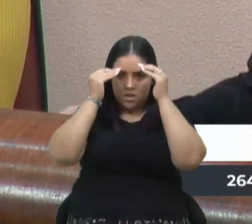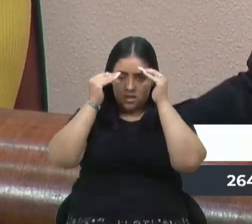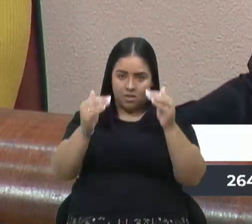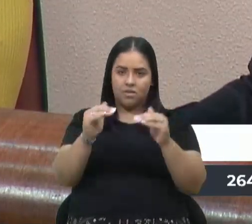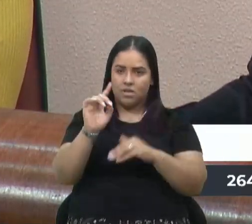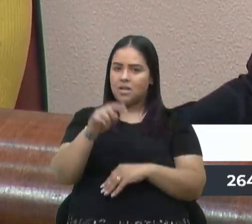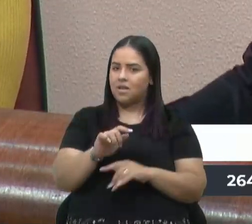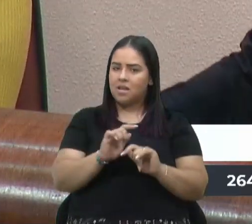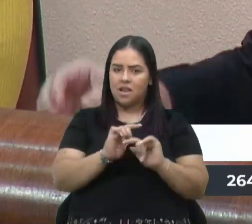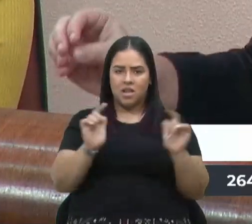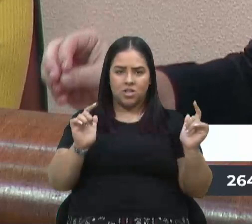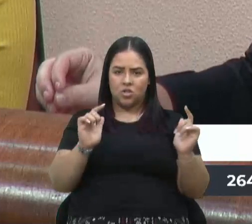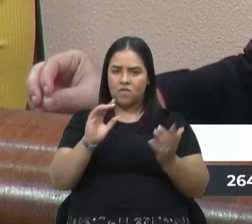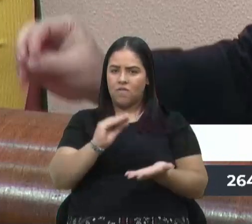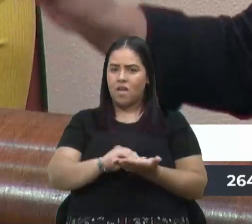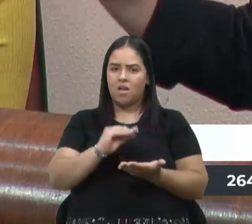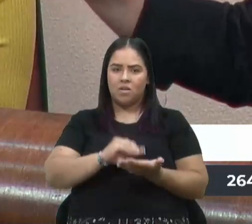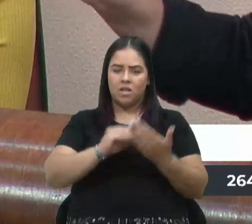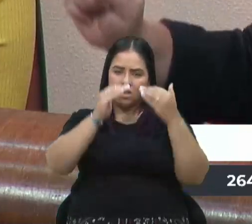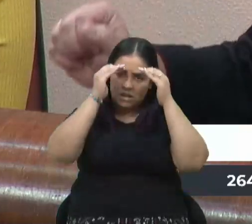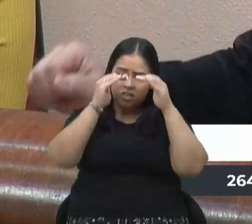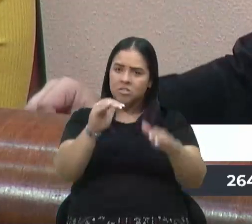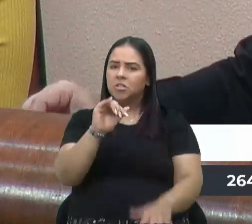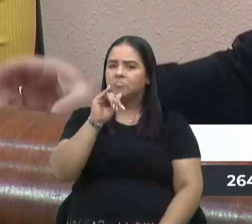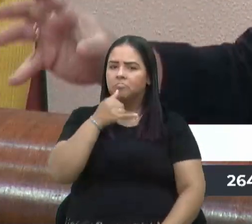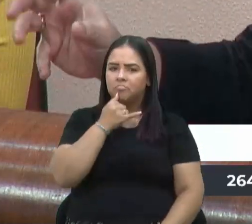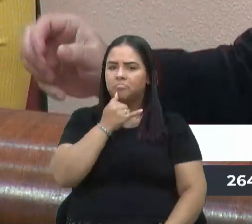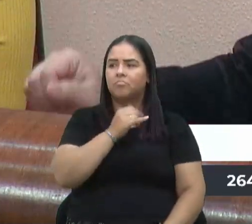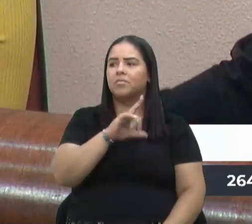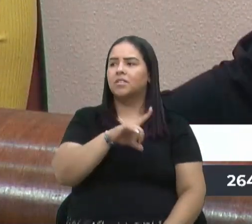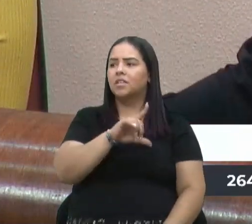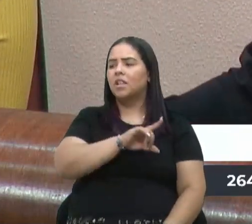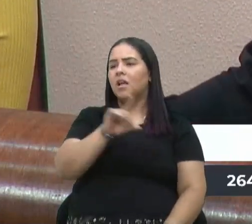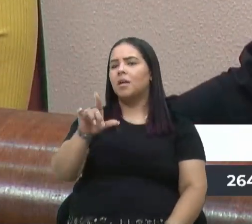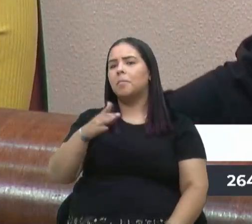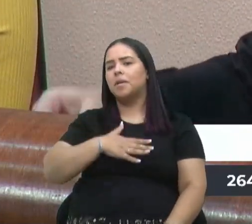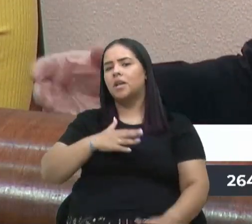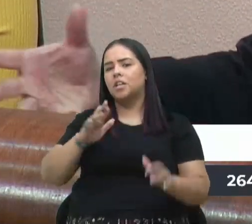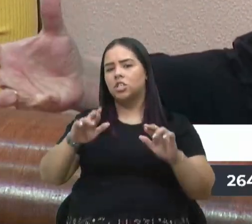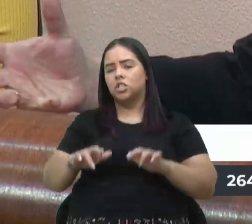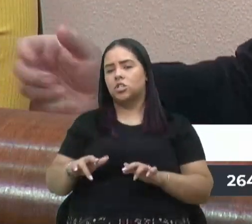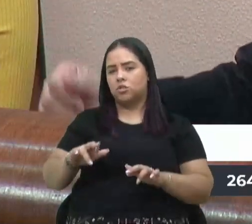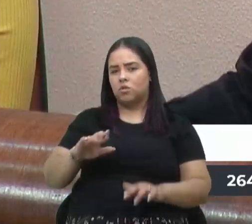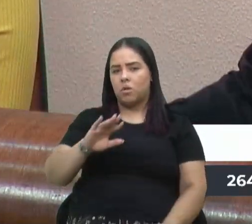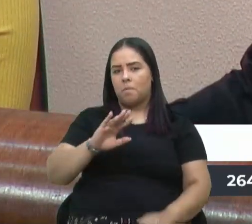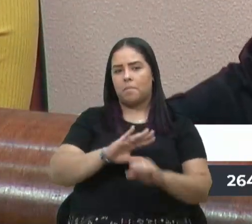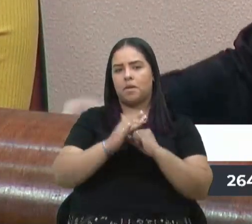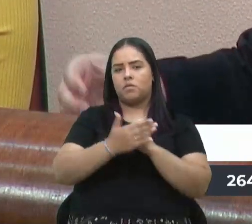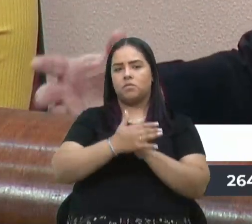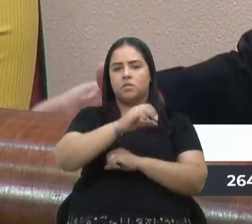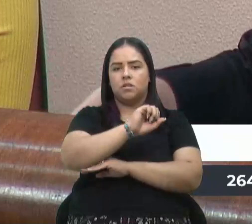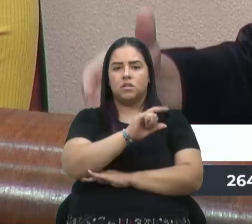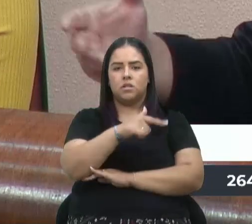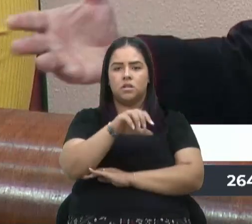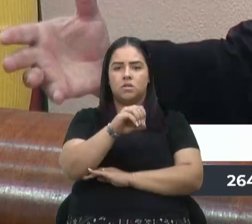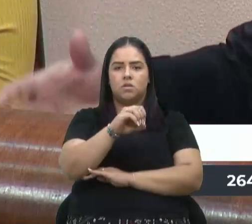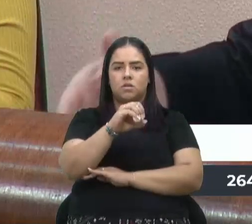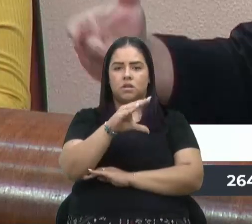é muito grande. Infelizmente, olha, eu tenho lá na minha região, vou falar do bairro São Caetano, que